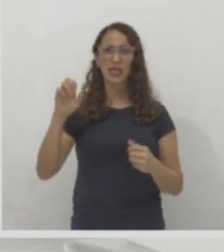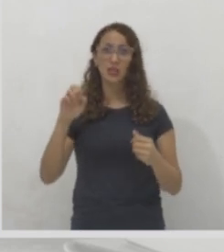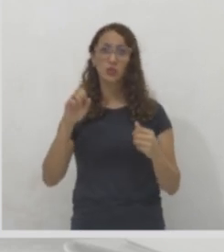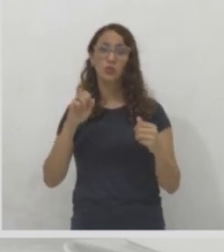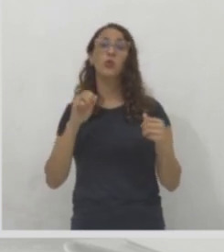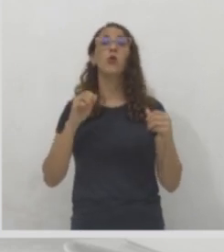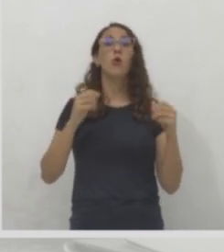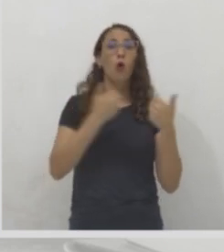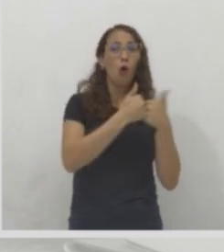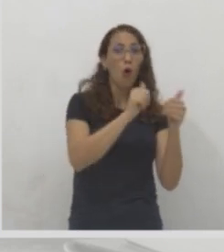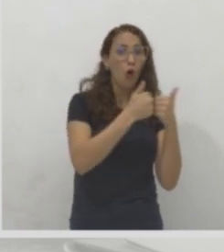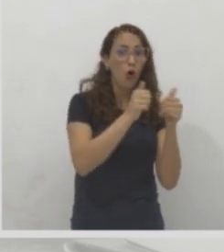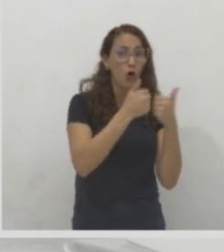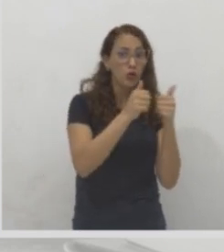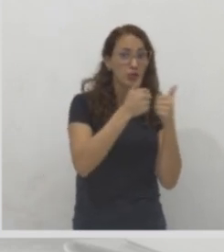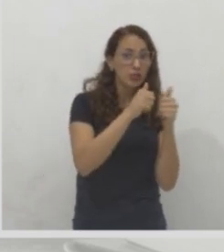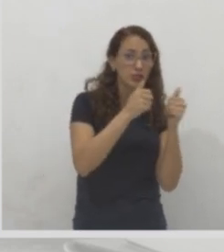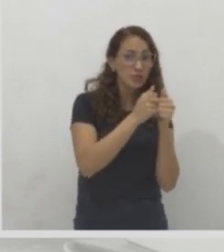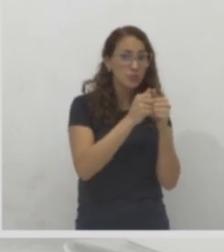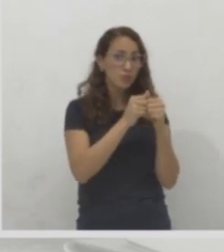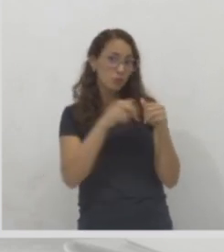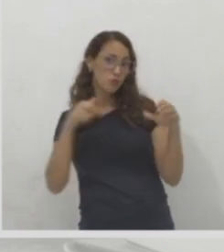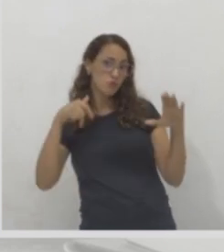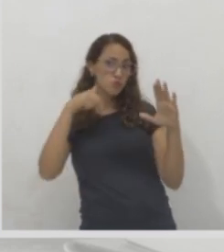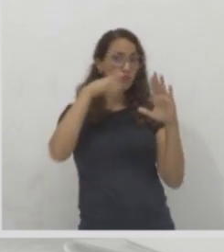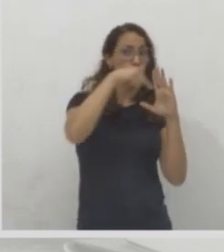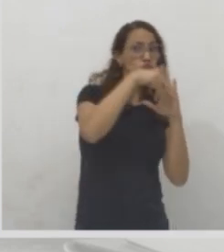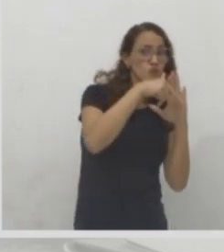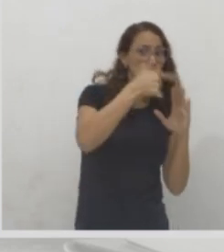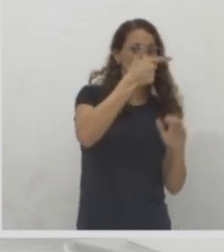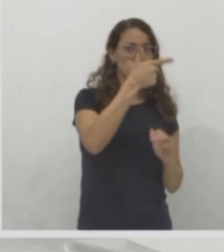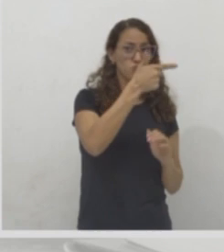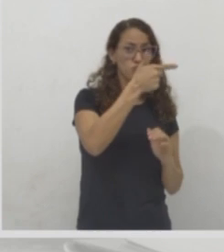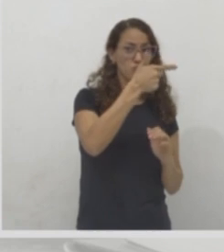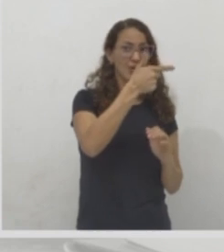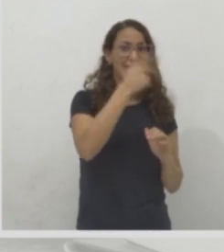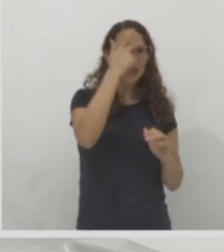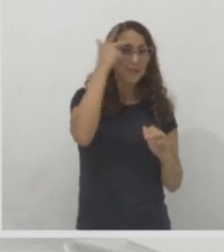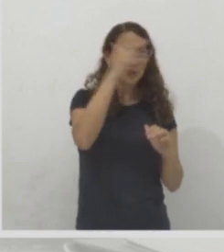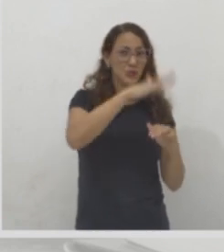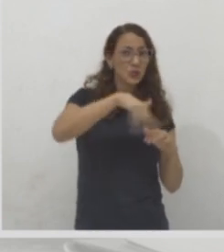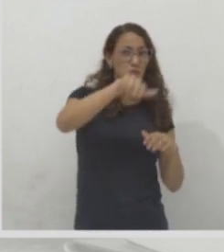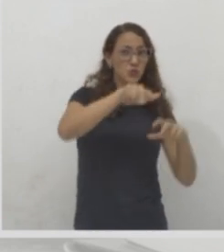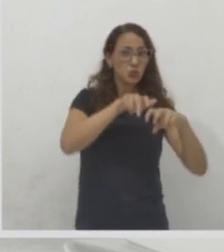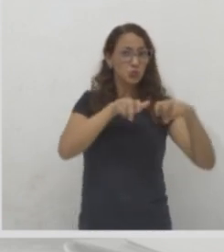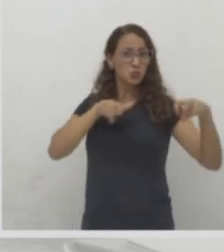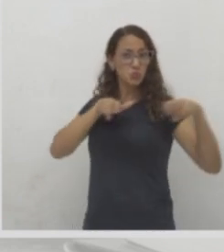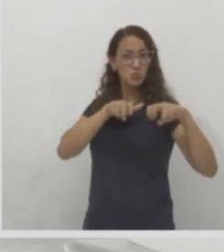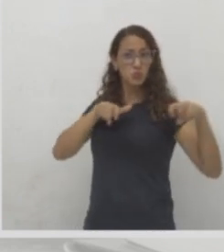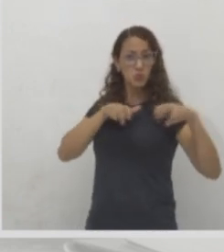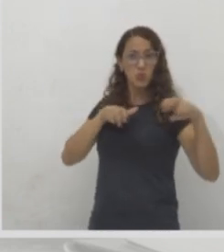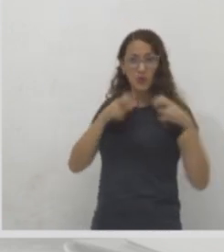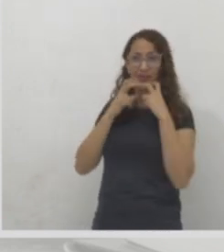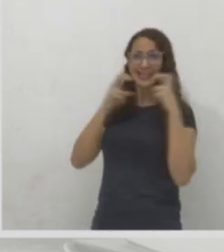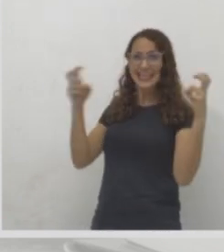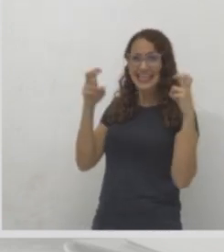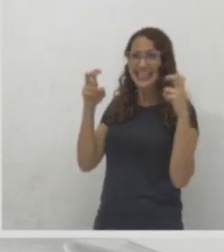Eu acredito que vocês já ouviram falar em John Lennon, que vocês conheçam John Lennon. John Lennon foi